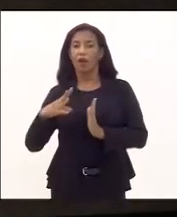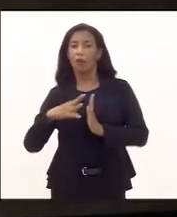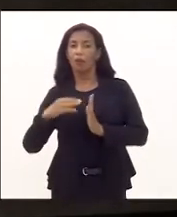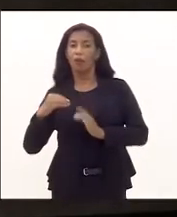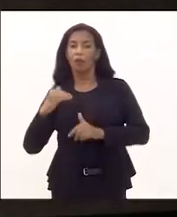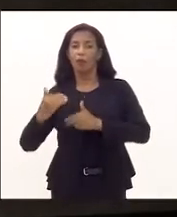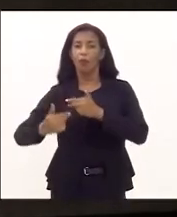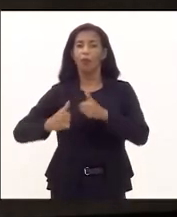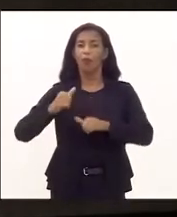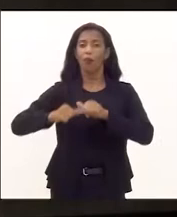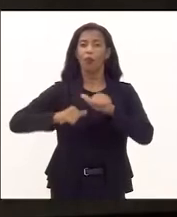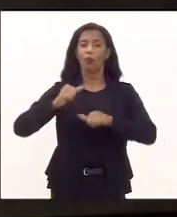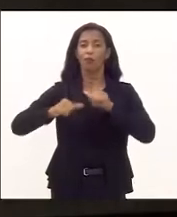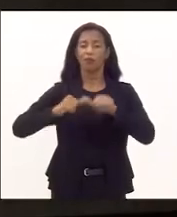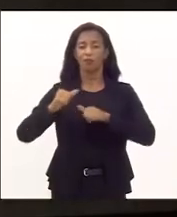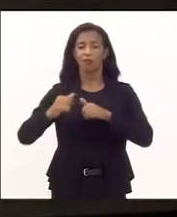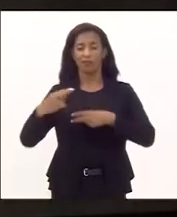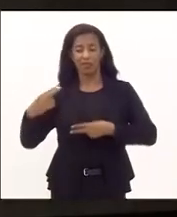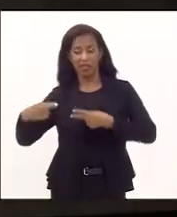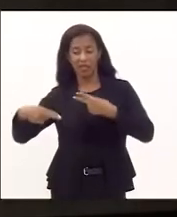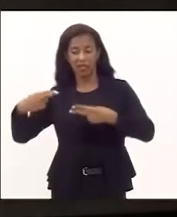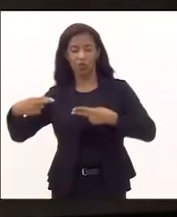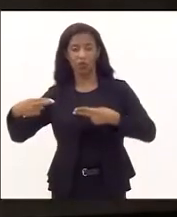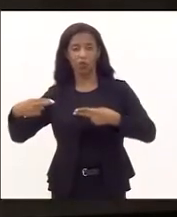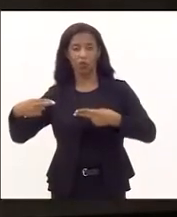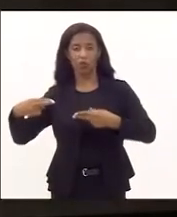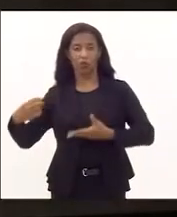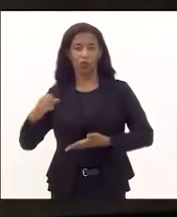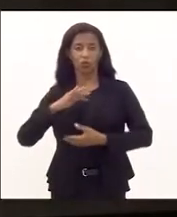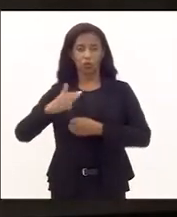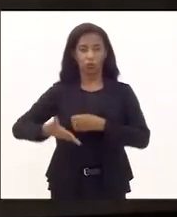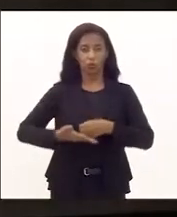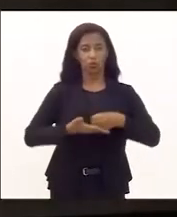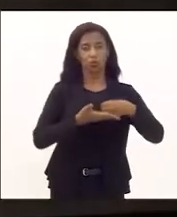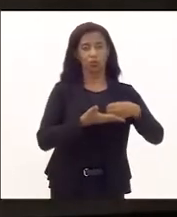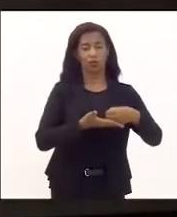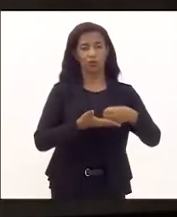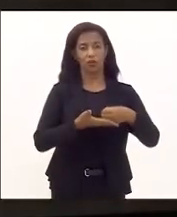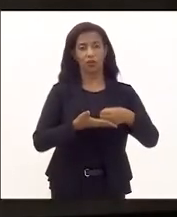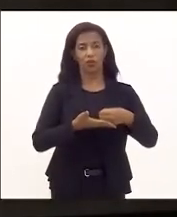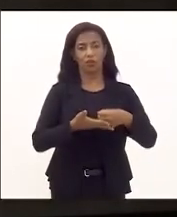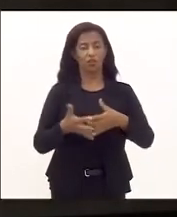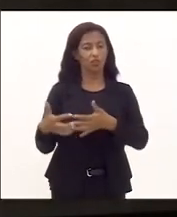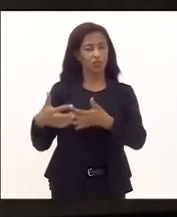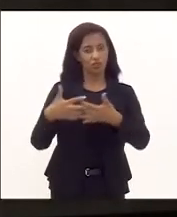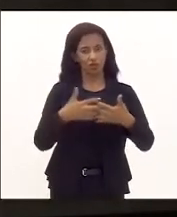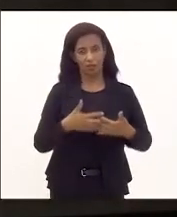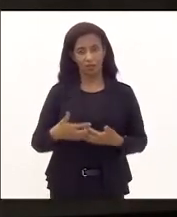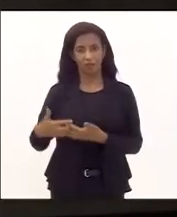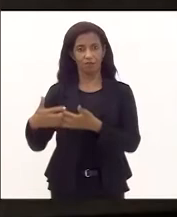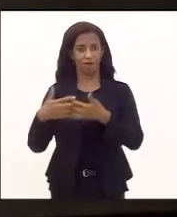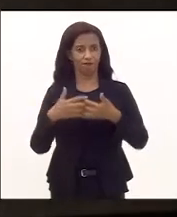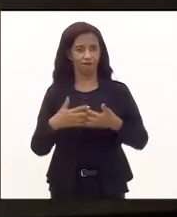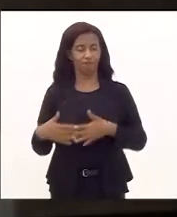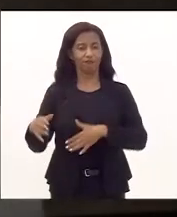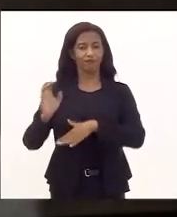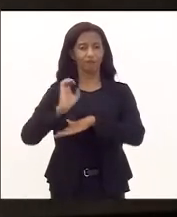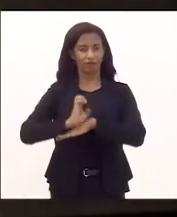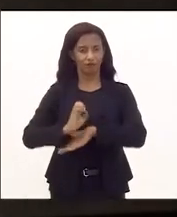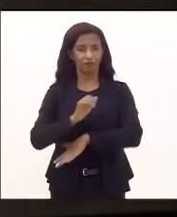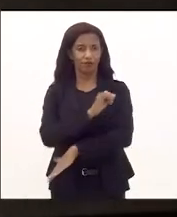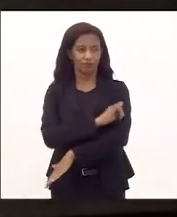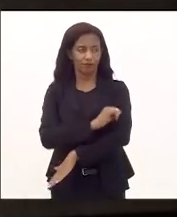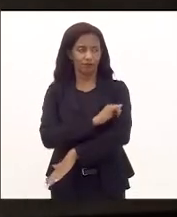modernização, renovação e sustentabilidade da frota de caminhões do Estado do